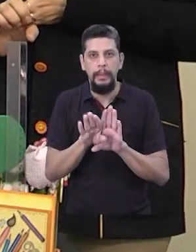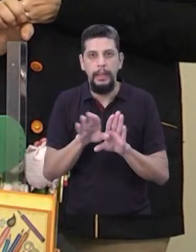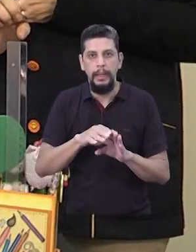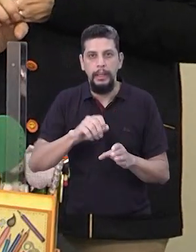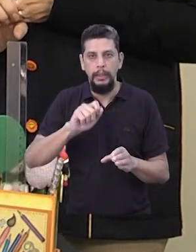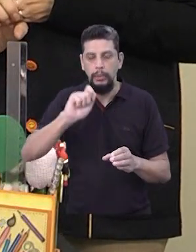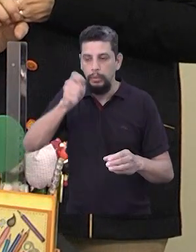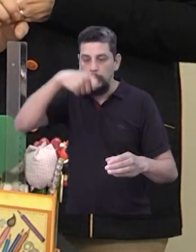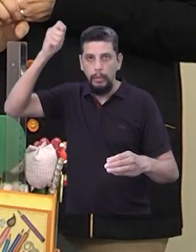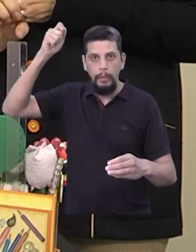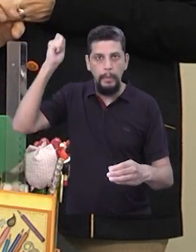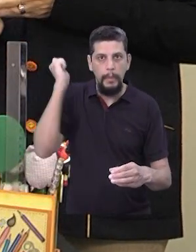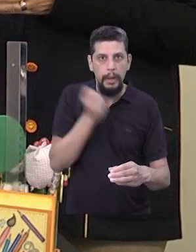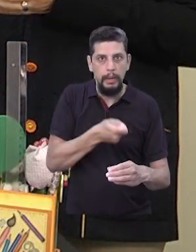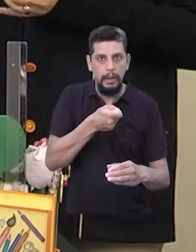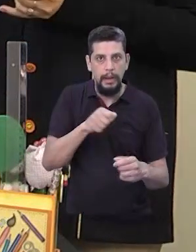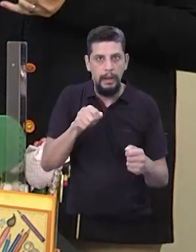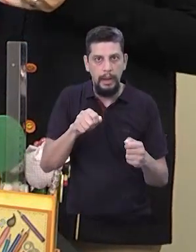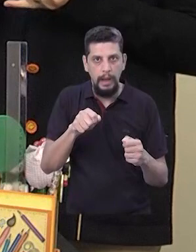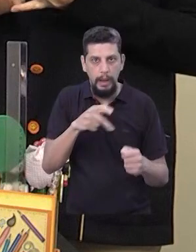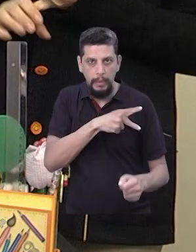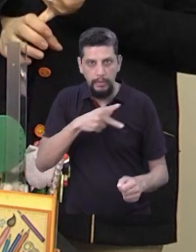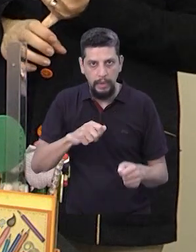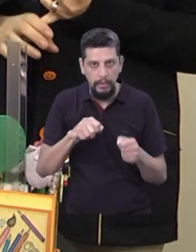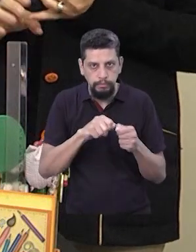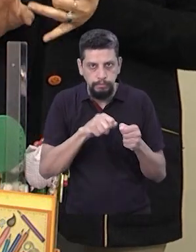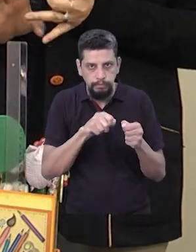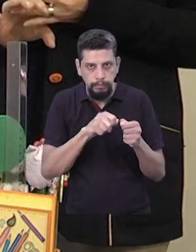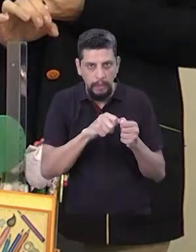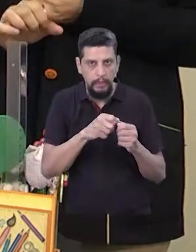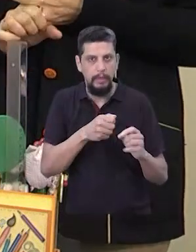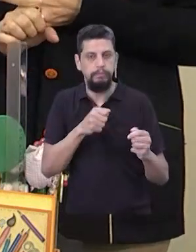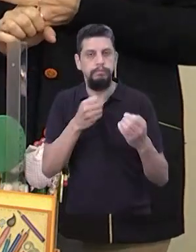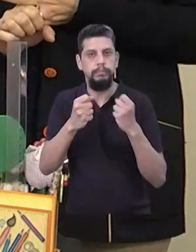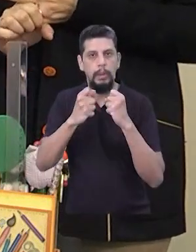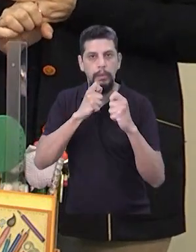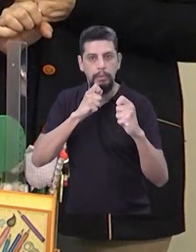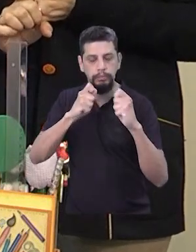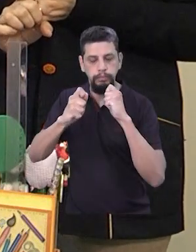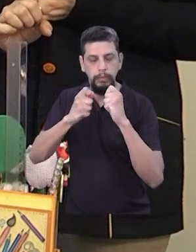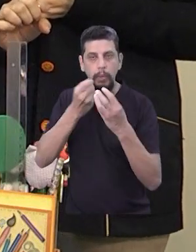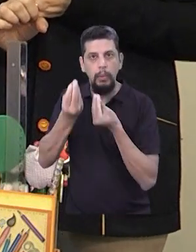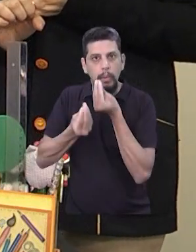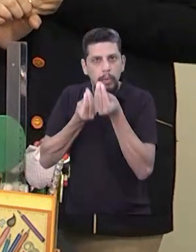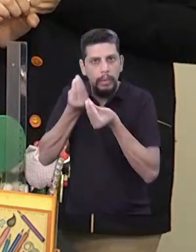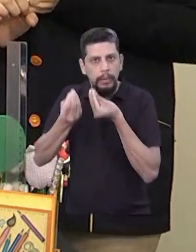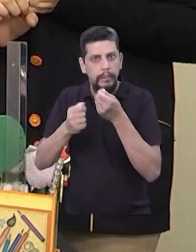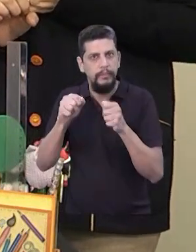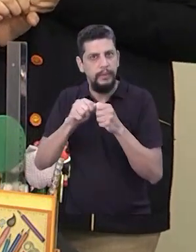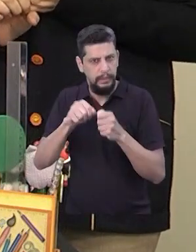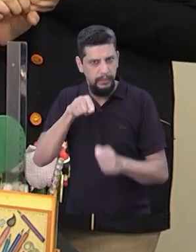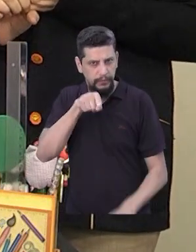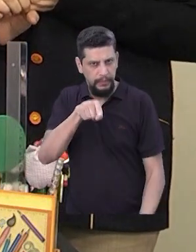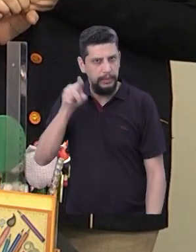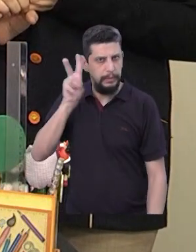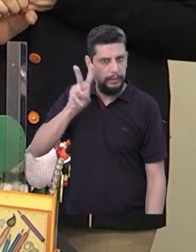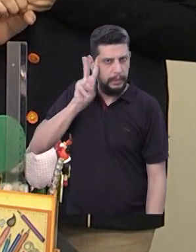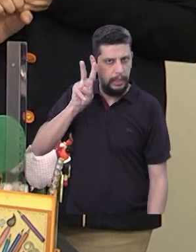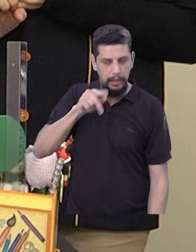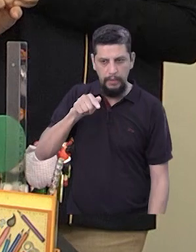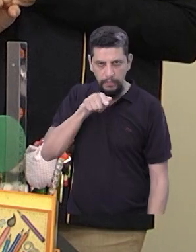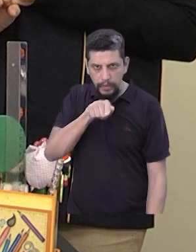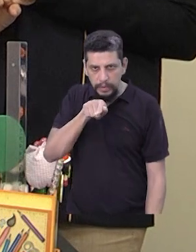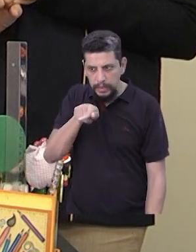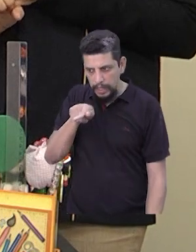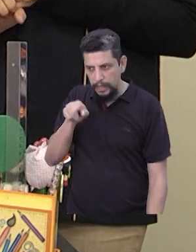lá do Mágico Botura foi feita pela professora Fabiana e pela professora Sumaia. Como é que elas fizeram? Vocês lembram?